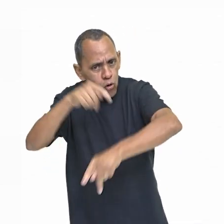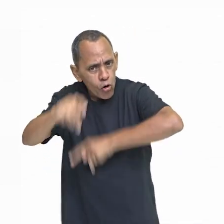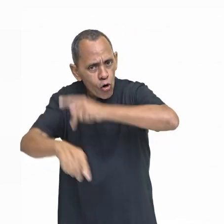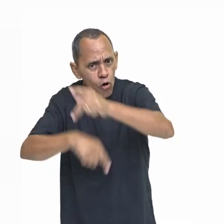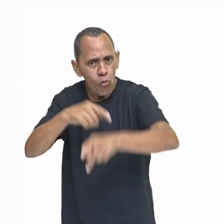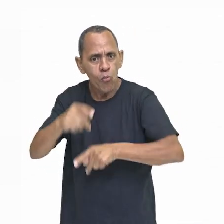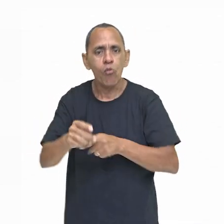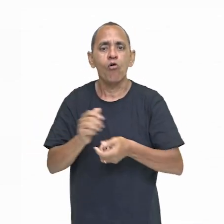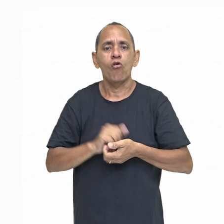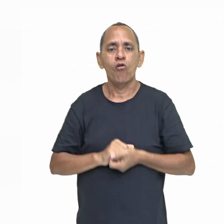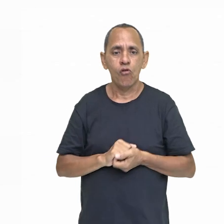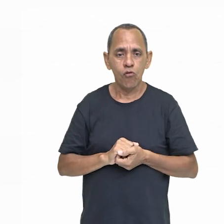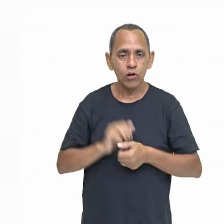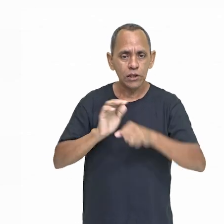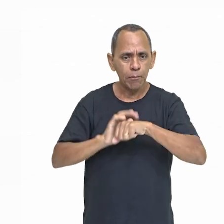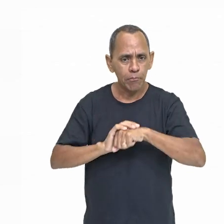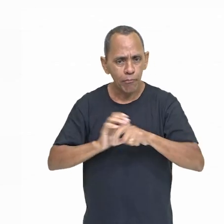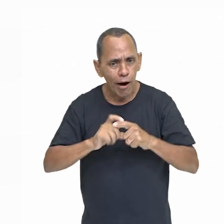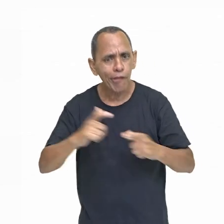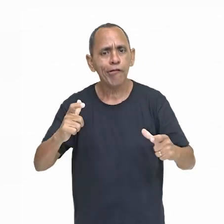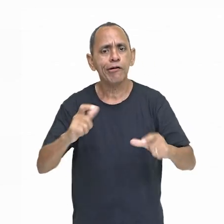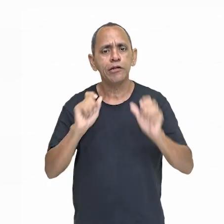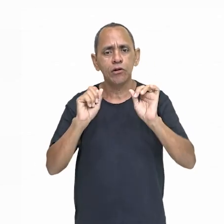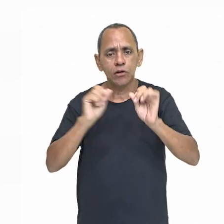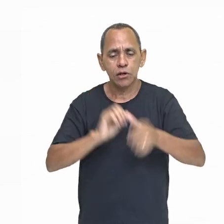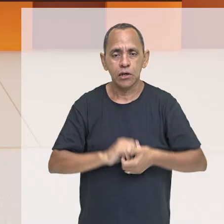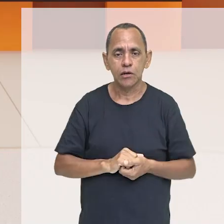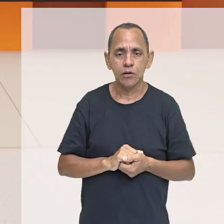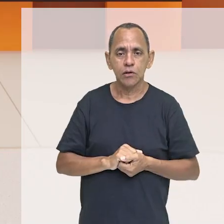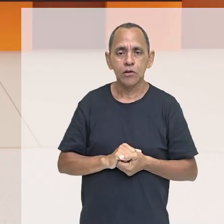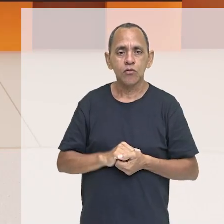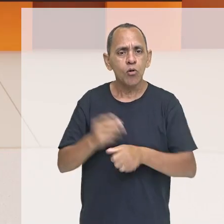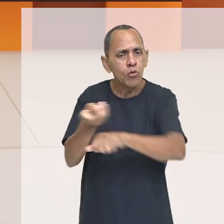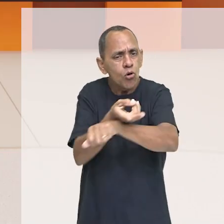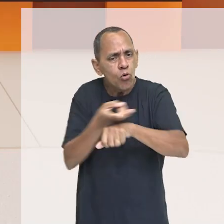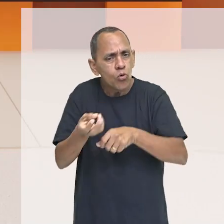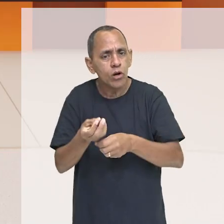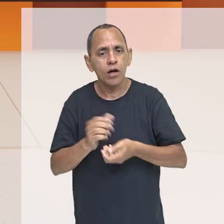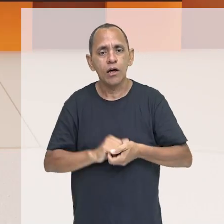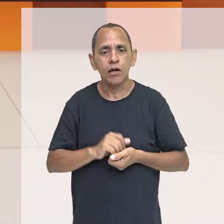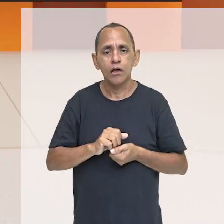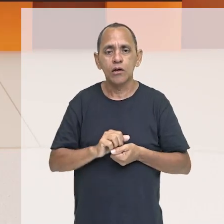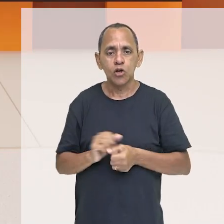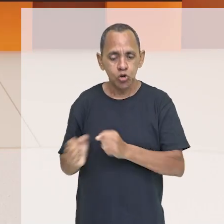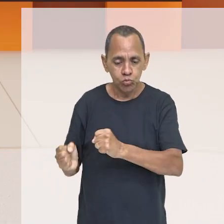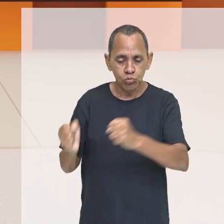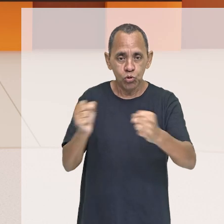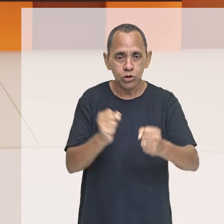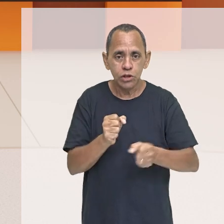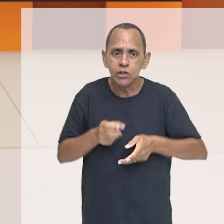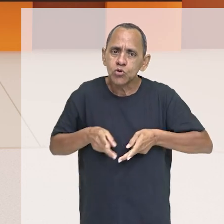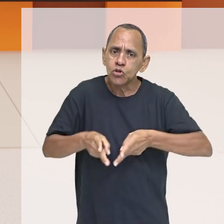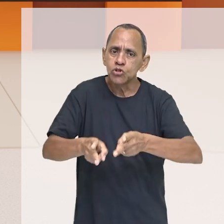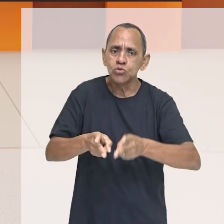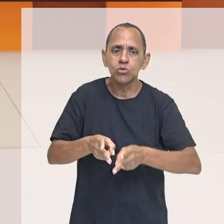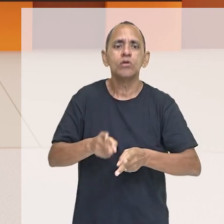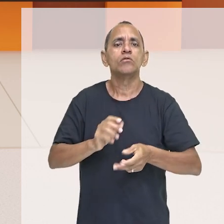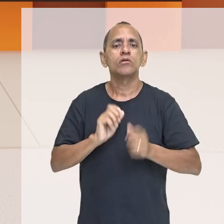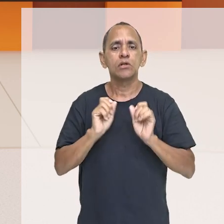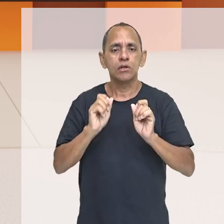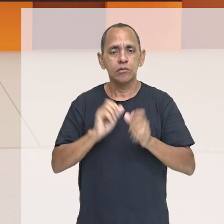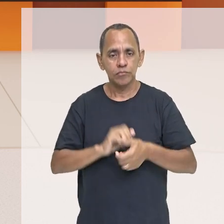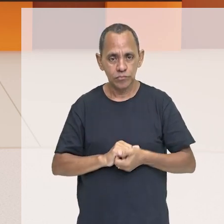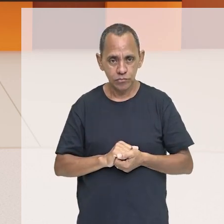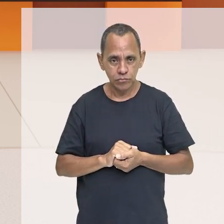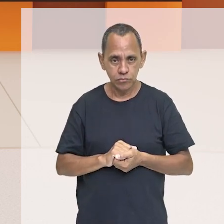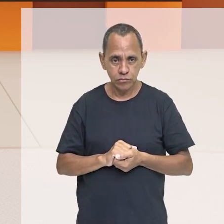eles vão buscar a sustentação do seu poder. Eles querem continuar sempre, digamos